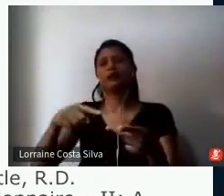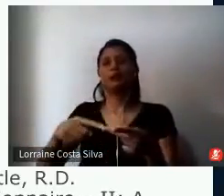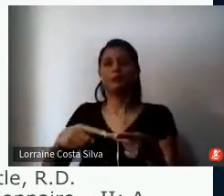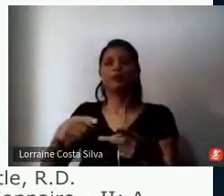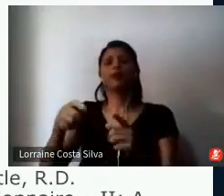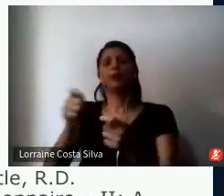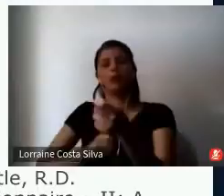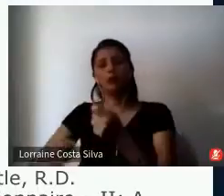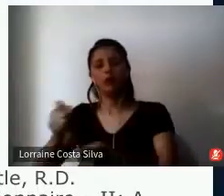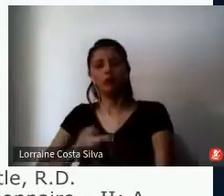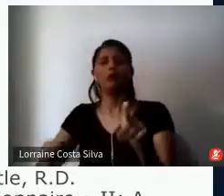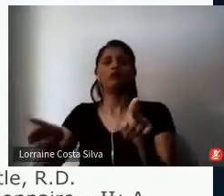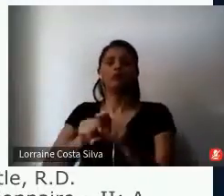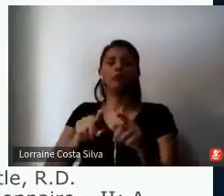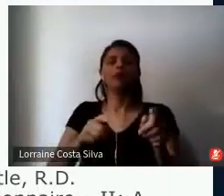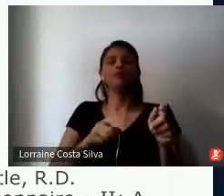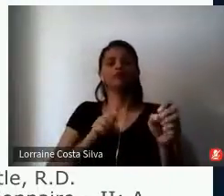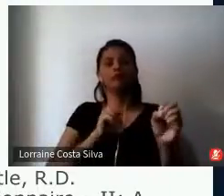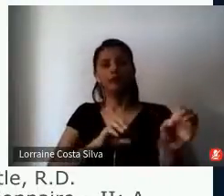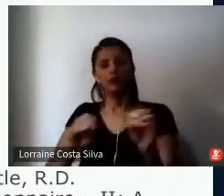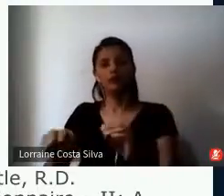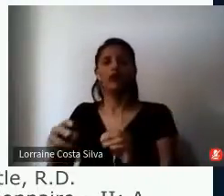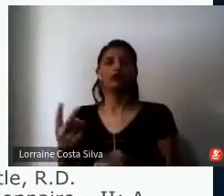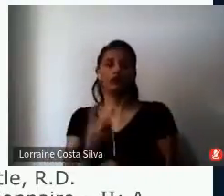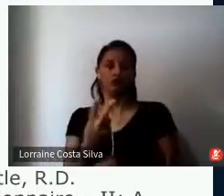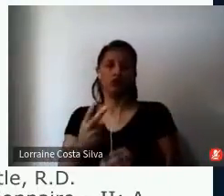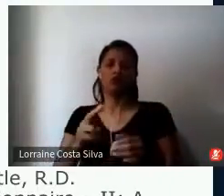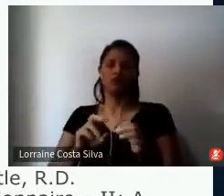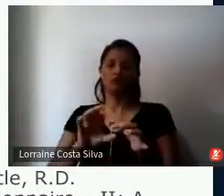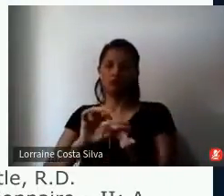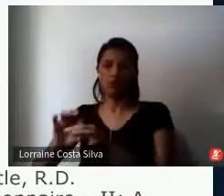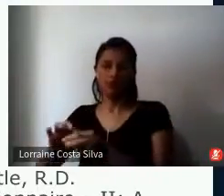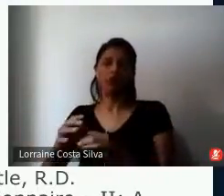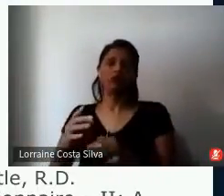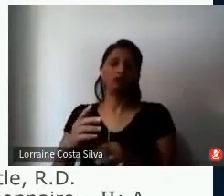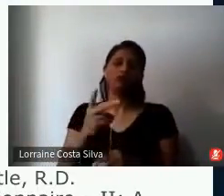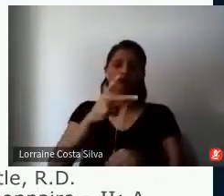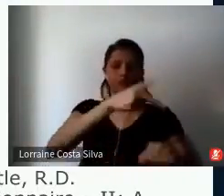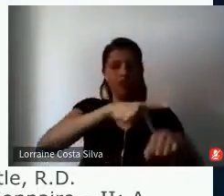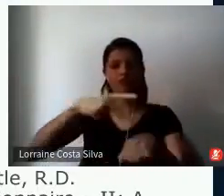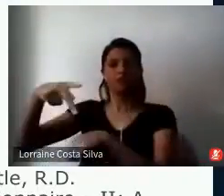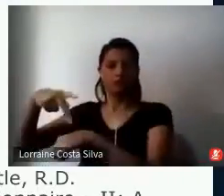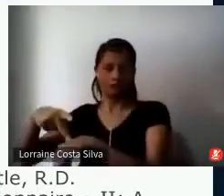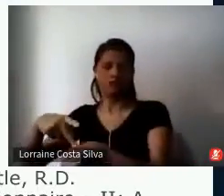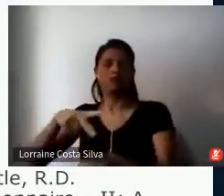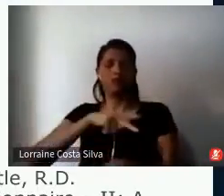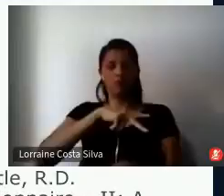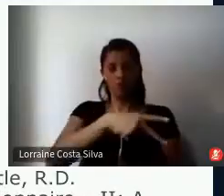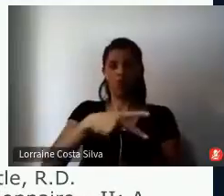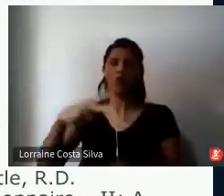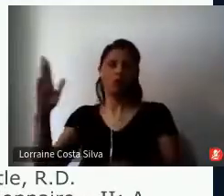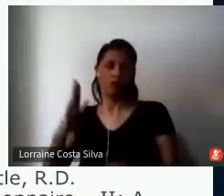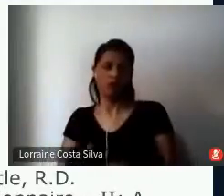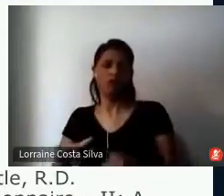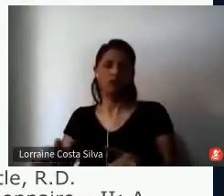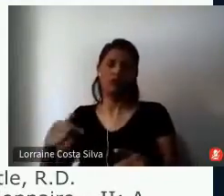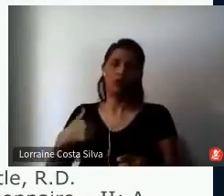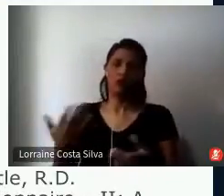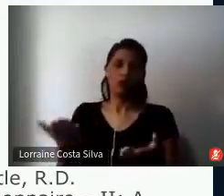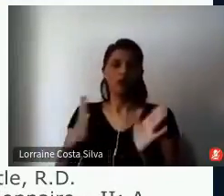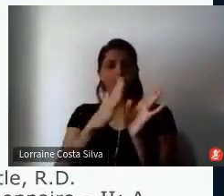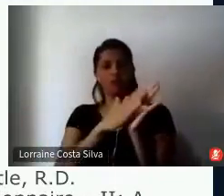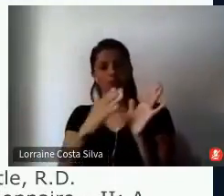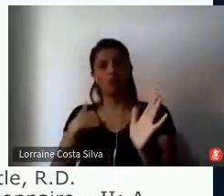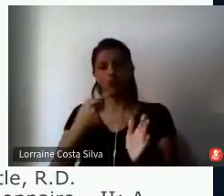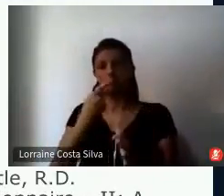nos diferentes contextos, Brasil e Portugal, foram acrescidos depois da submissão dessa proposta, eu confesso